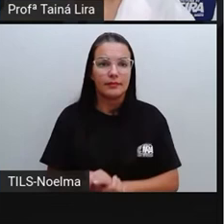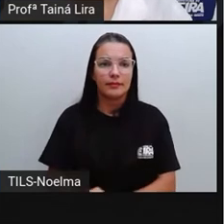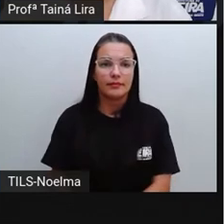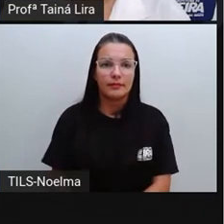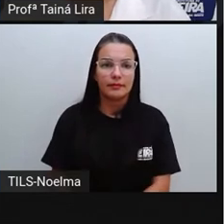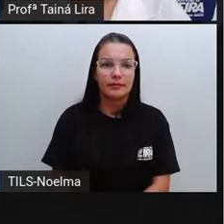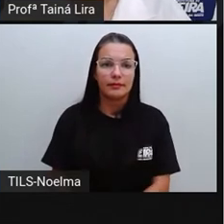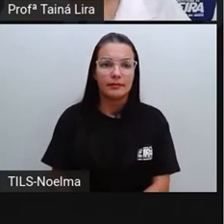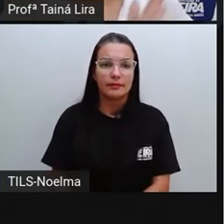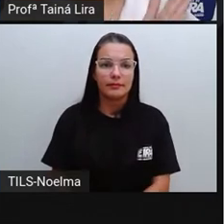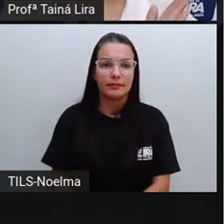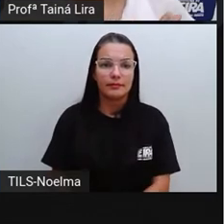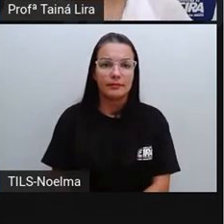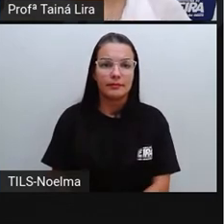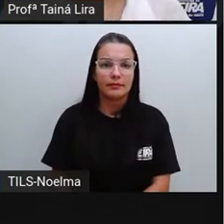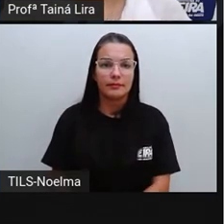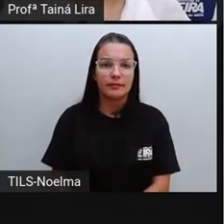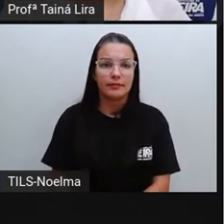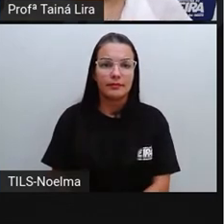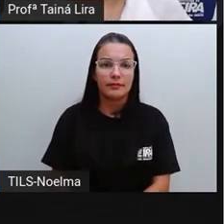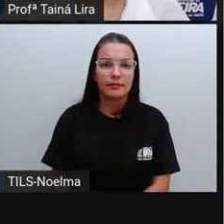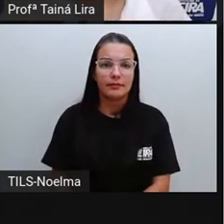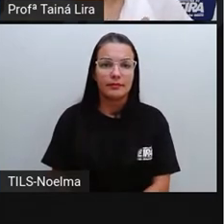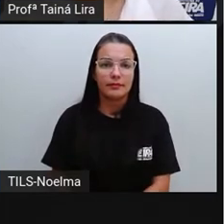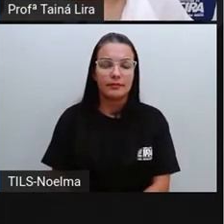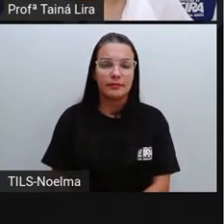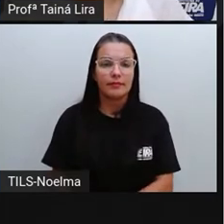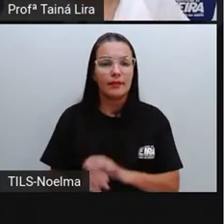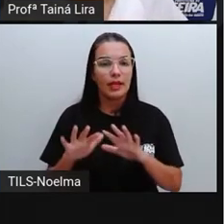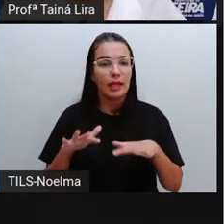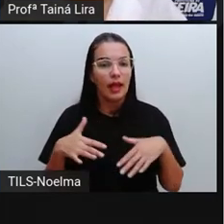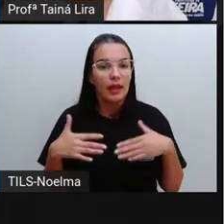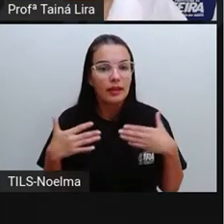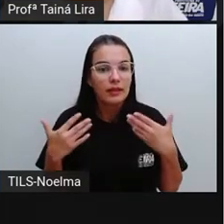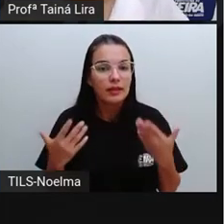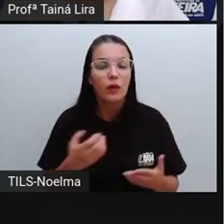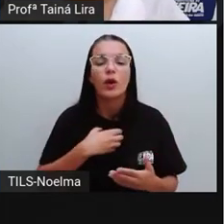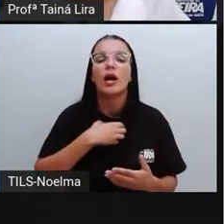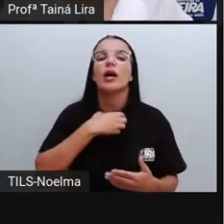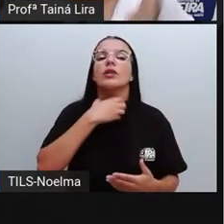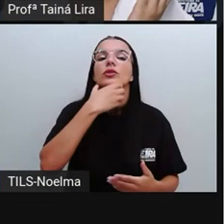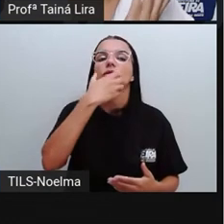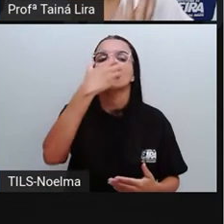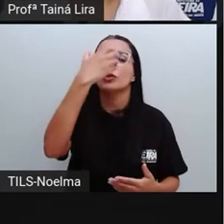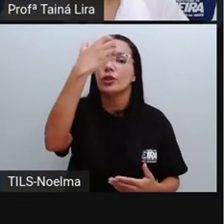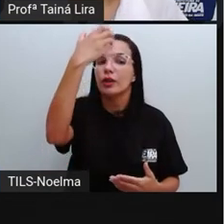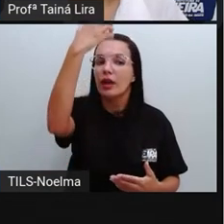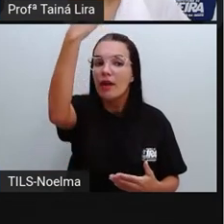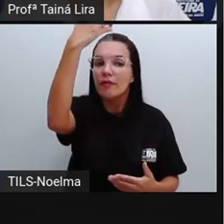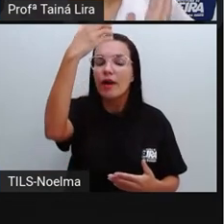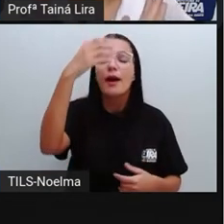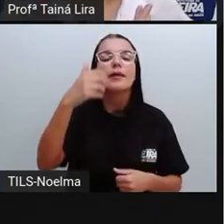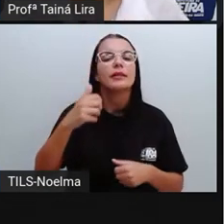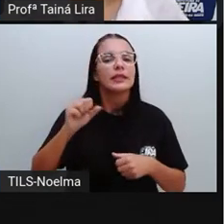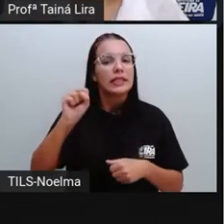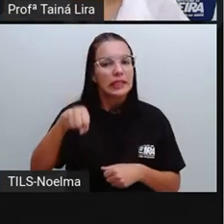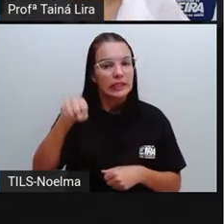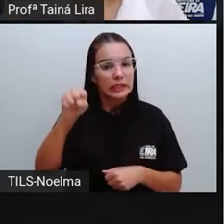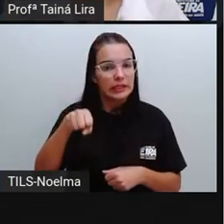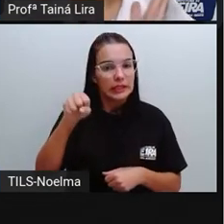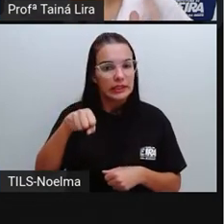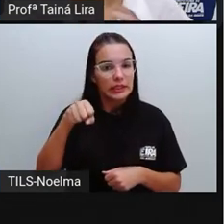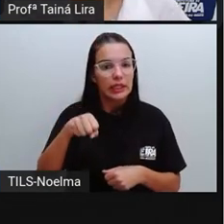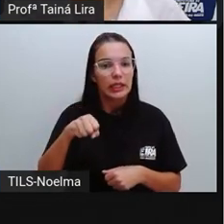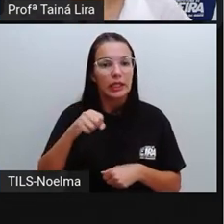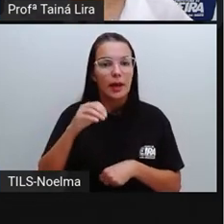1.000 quilos. E o peso da girafa é 1.200. Será que ela pesa mais ou menos de uma tonelada?